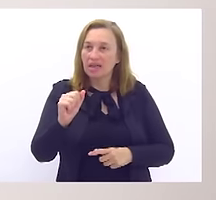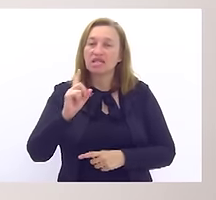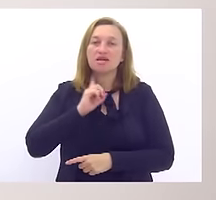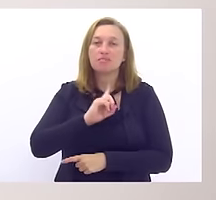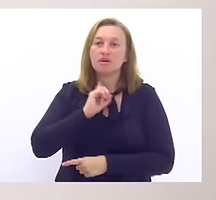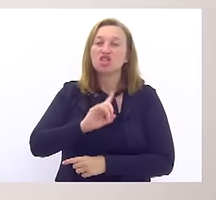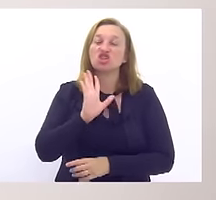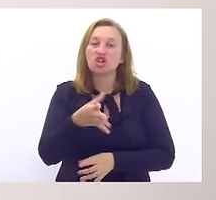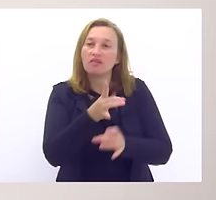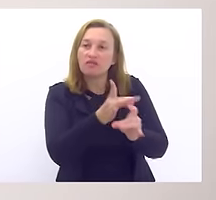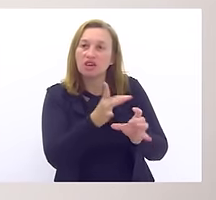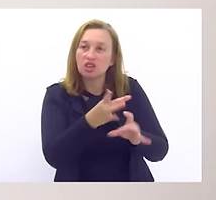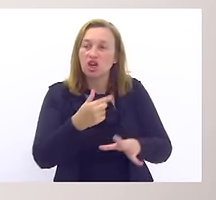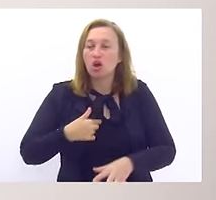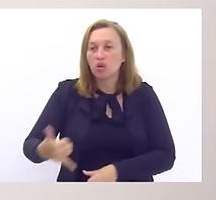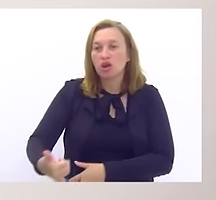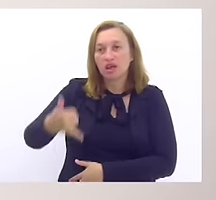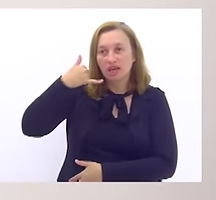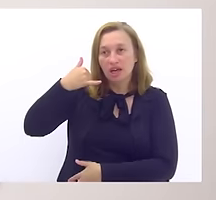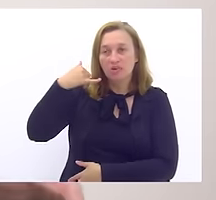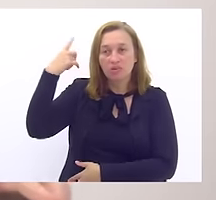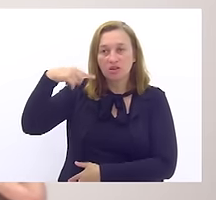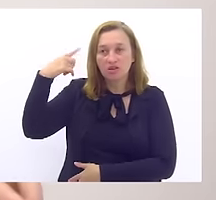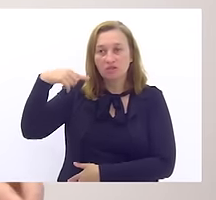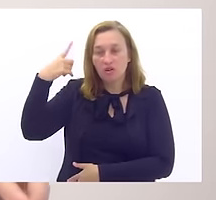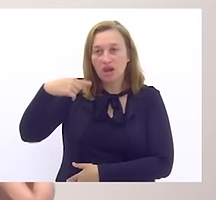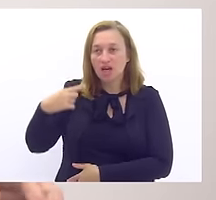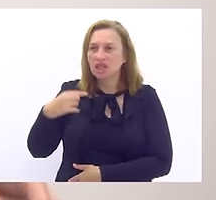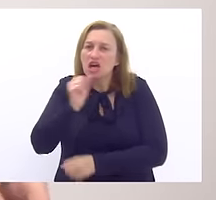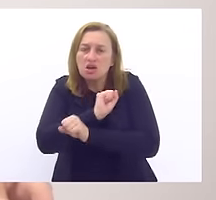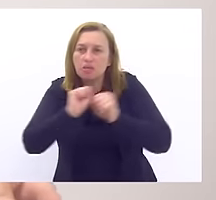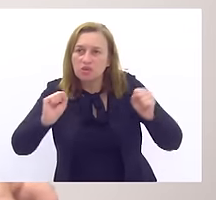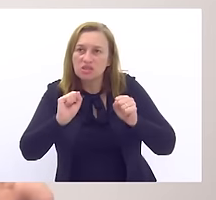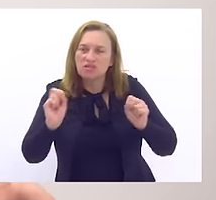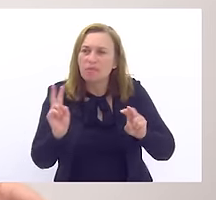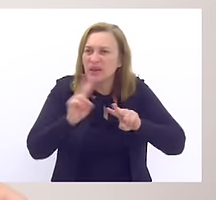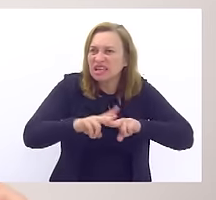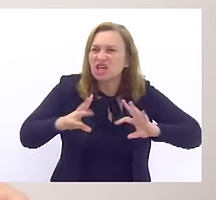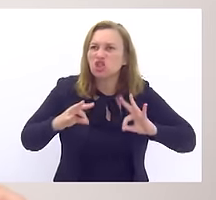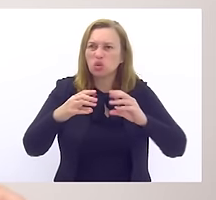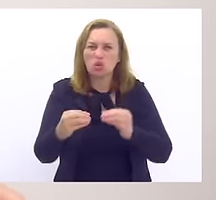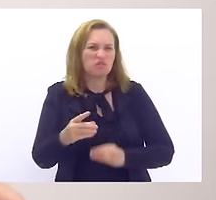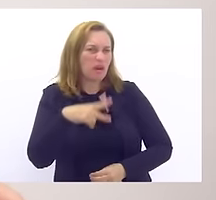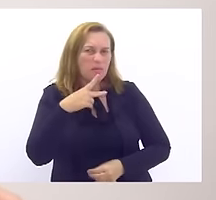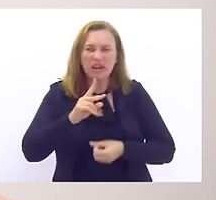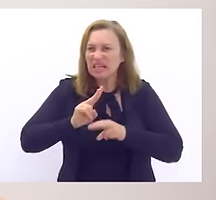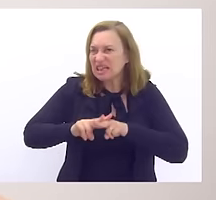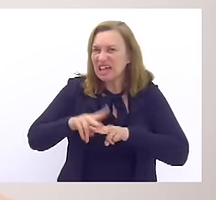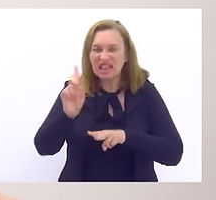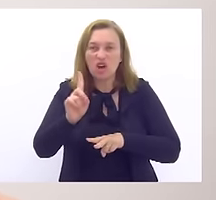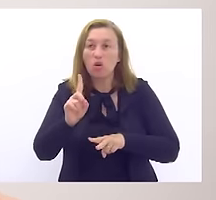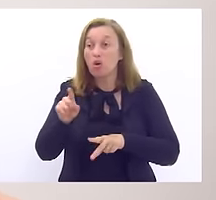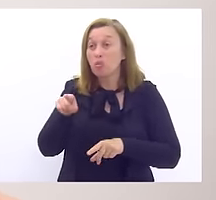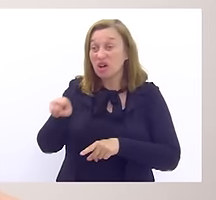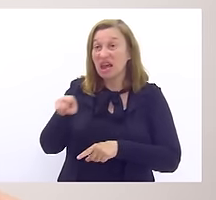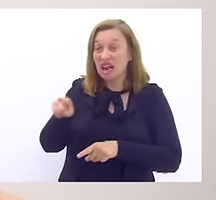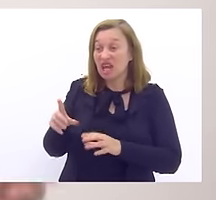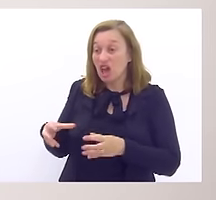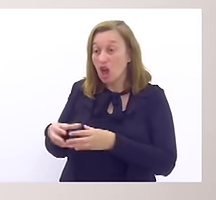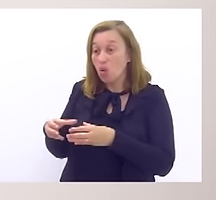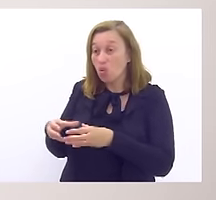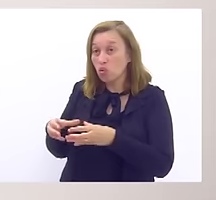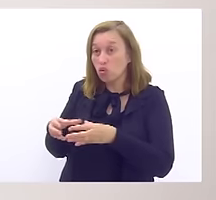quando eu liguei para o meu advogado ele falou assim impossível se isso aconteceu eu vou prender todo mundo você vai aprender ninguém porque ali é uma máfia